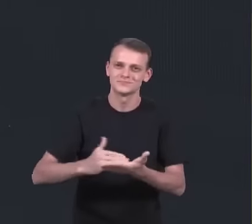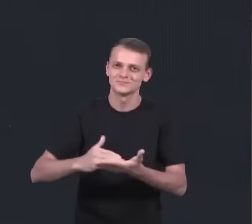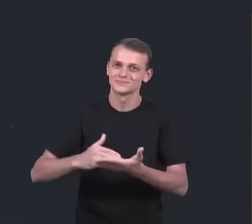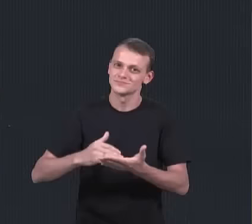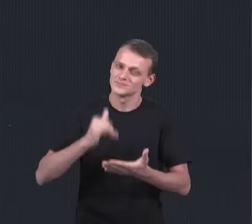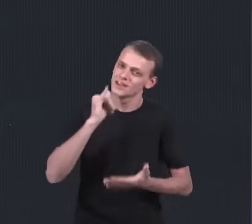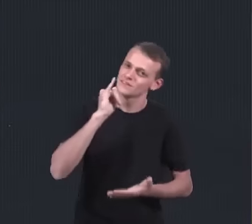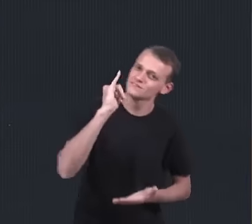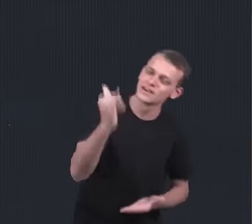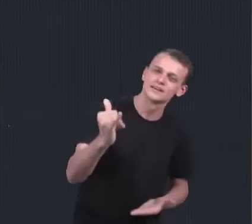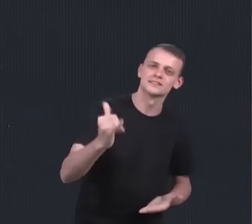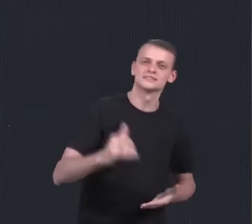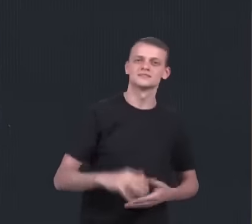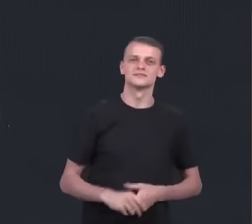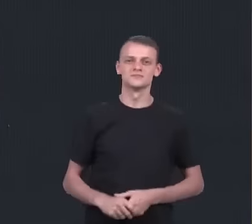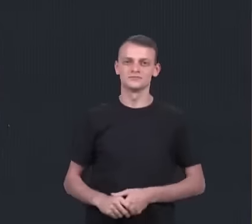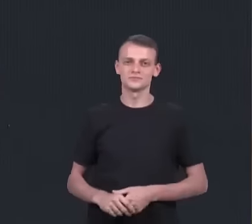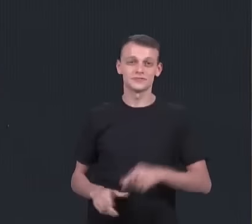que é, seu pavão?